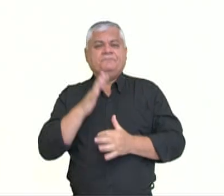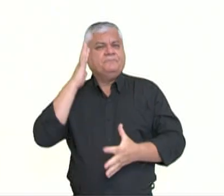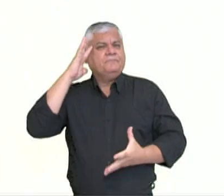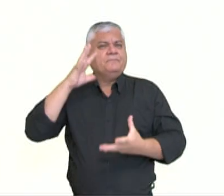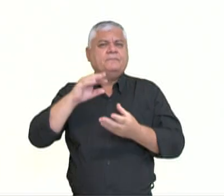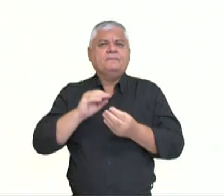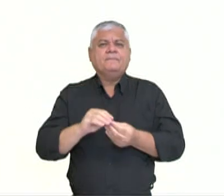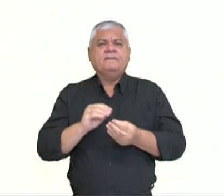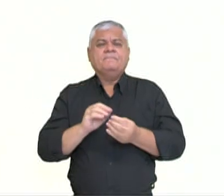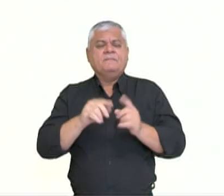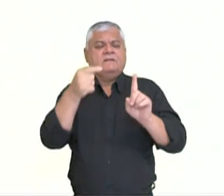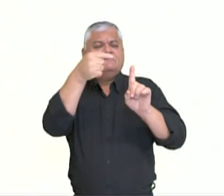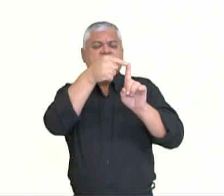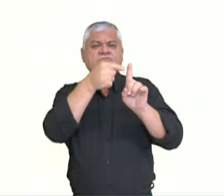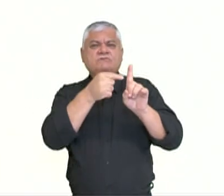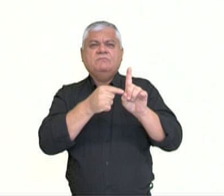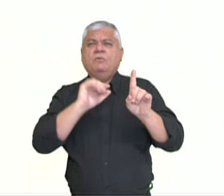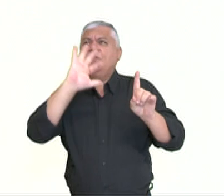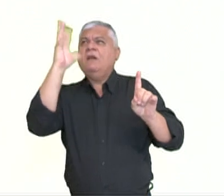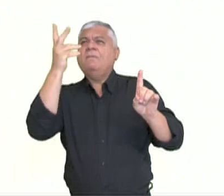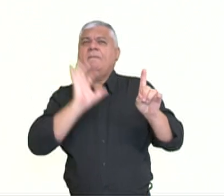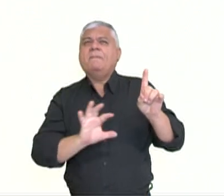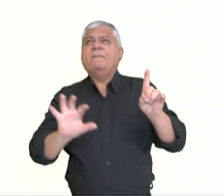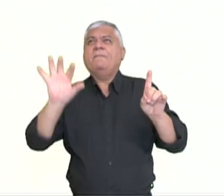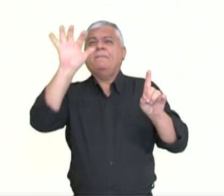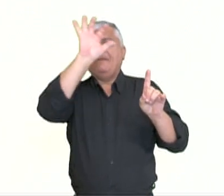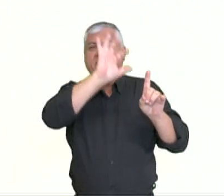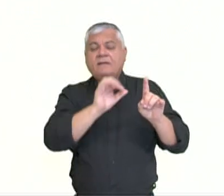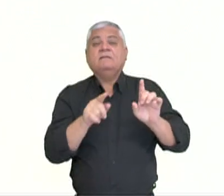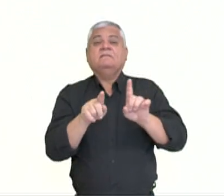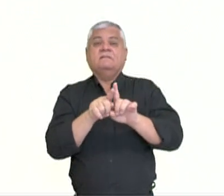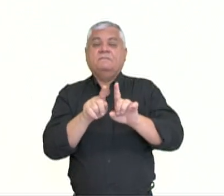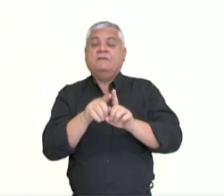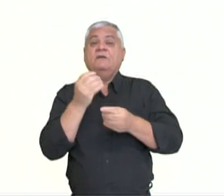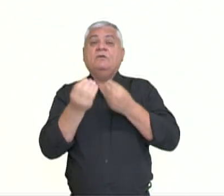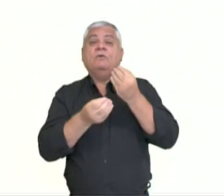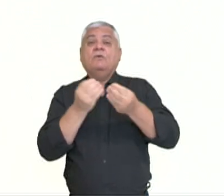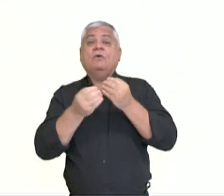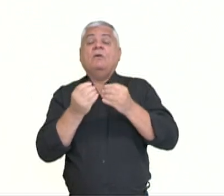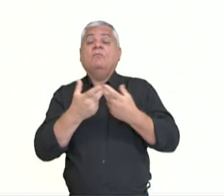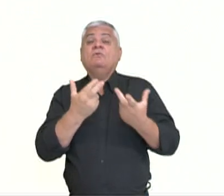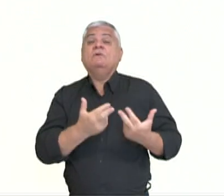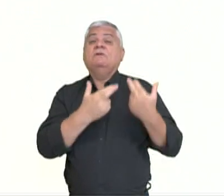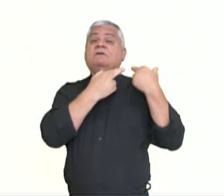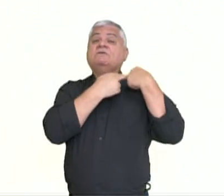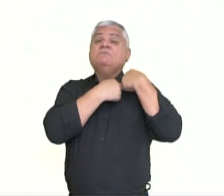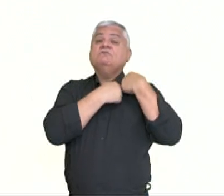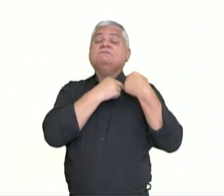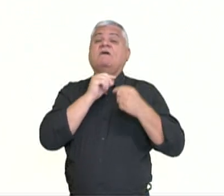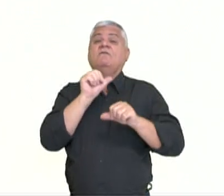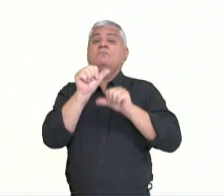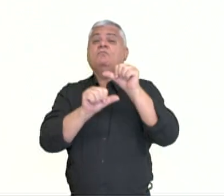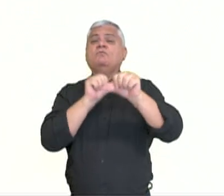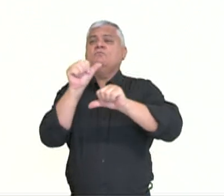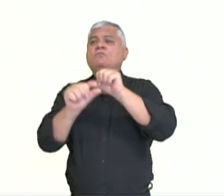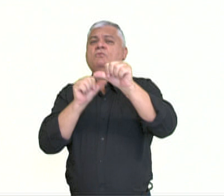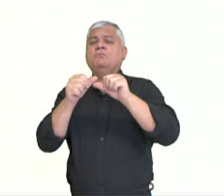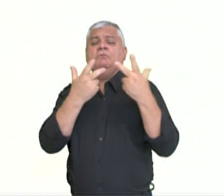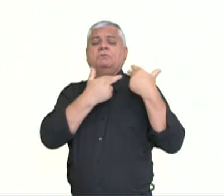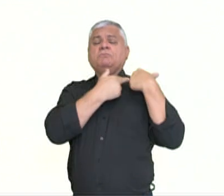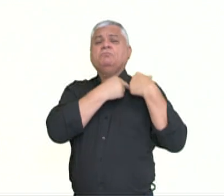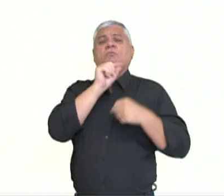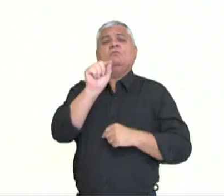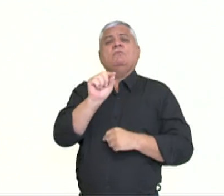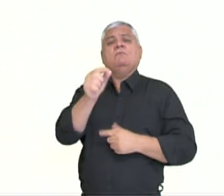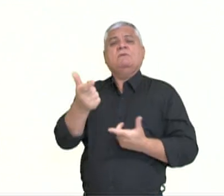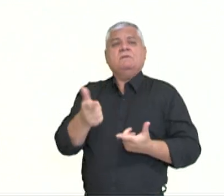compreender os tipos climáticos existentes no Brasil, bem como os fatores responsáveis por essas diferenças. Então, vou